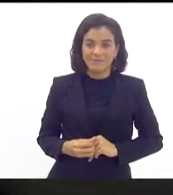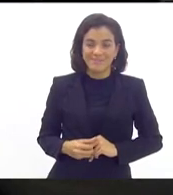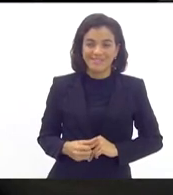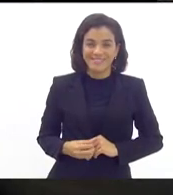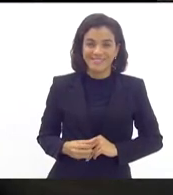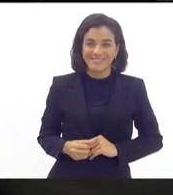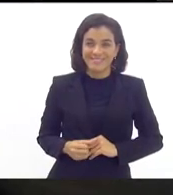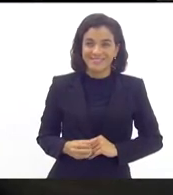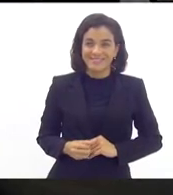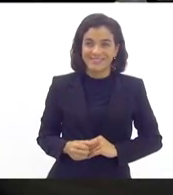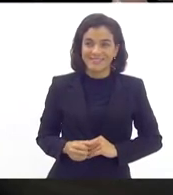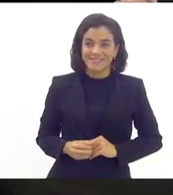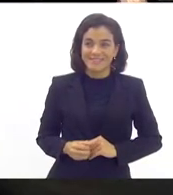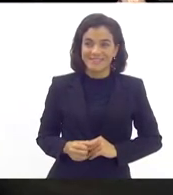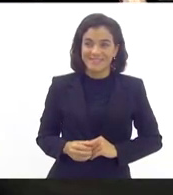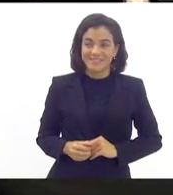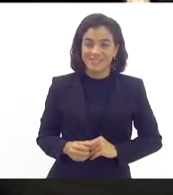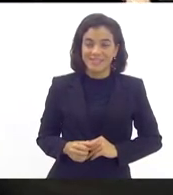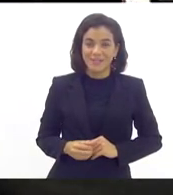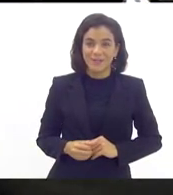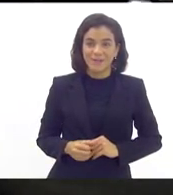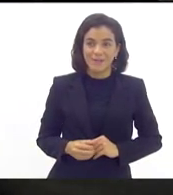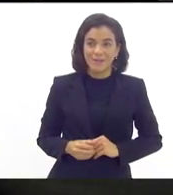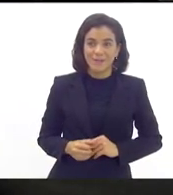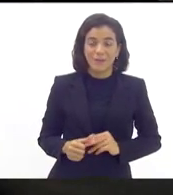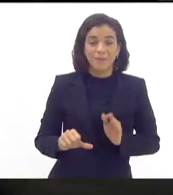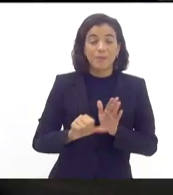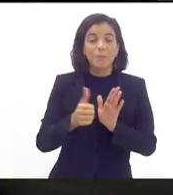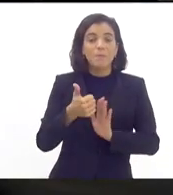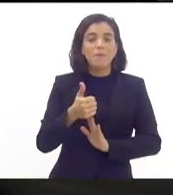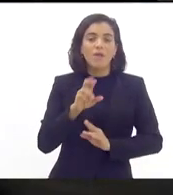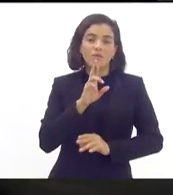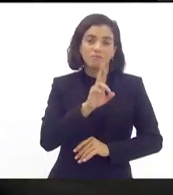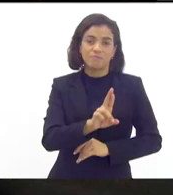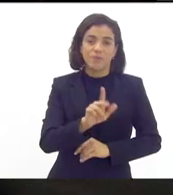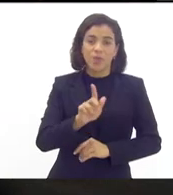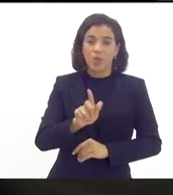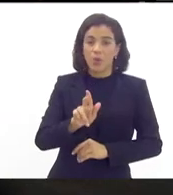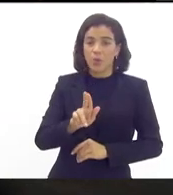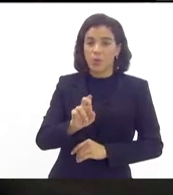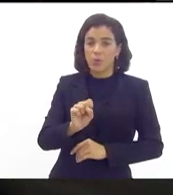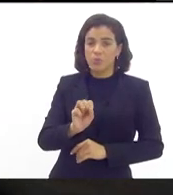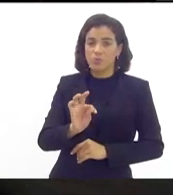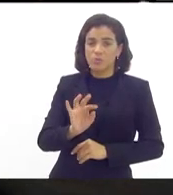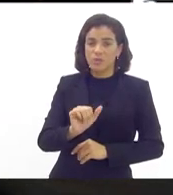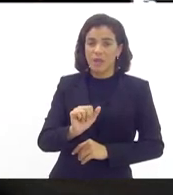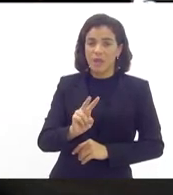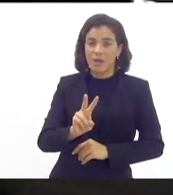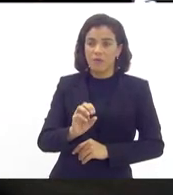Bom, primeiro com o Gustavo.